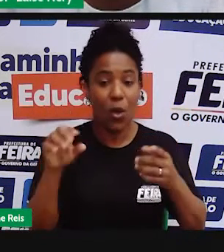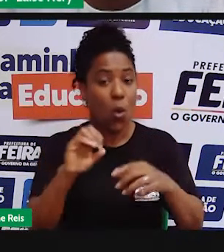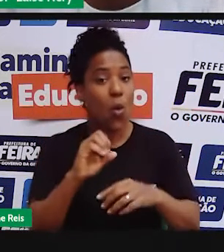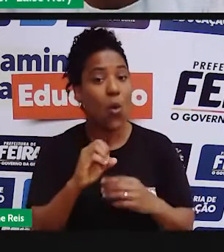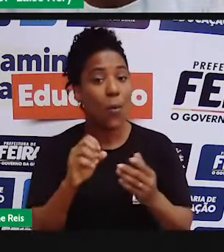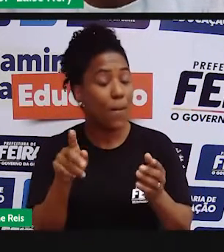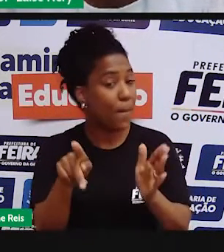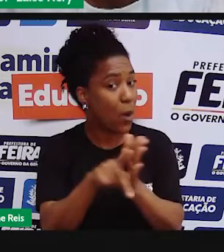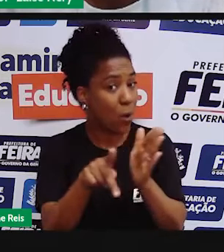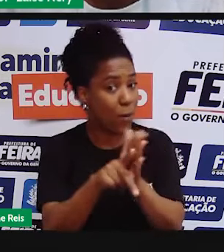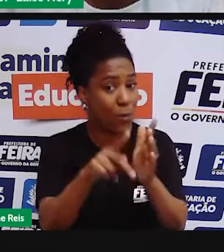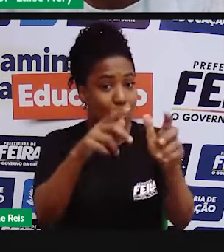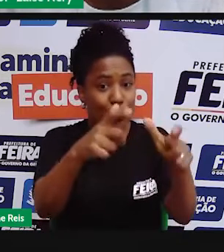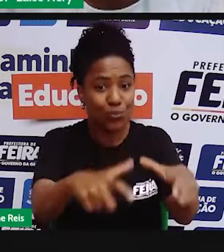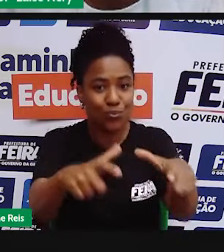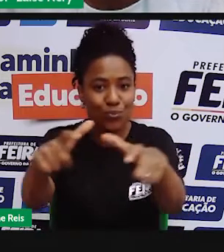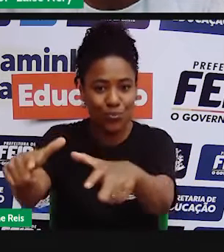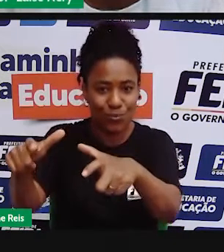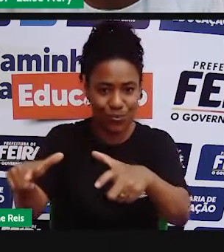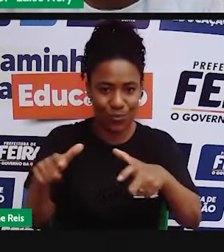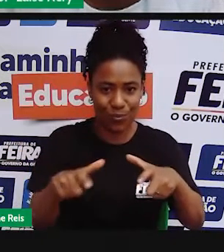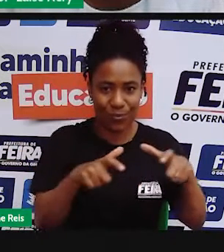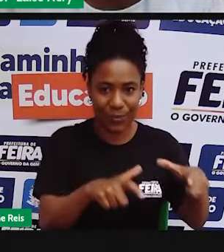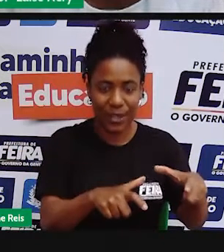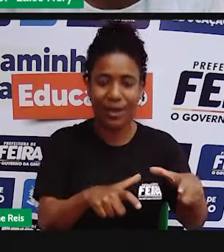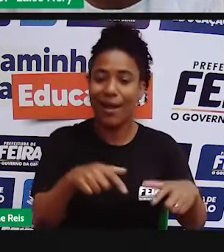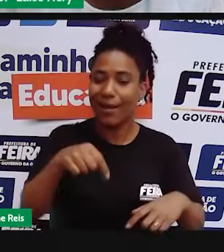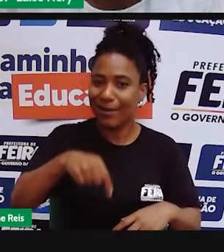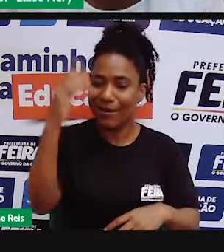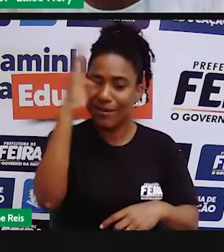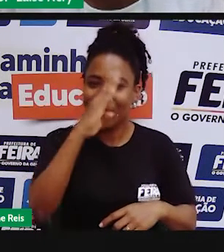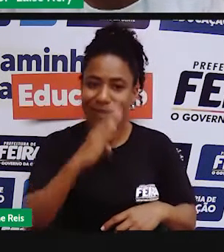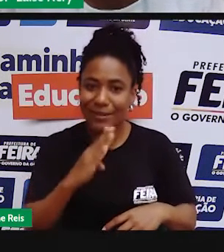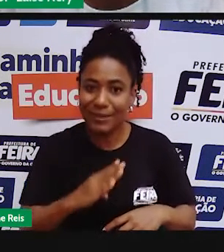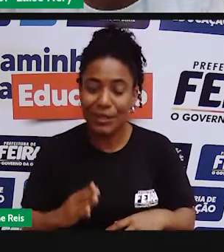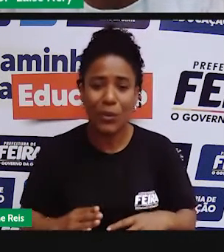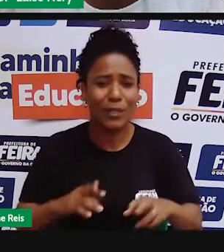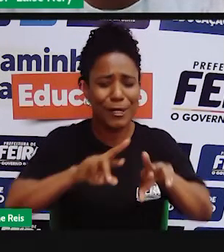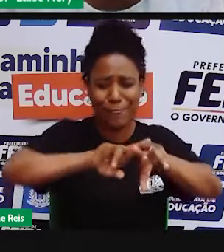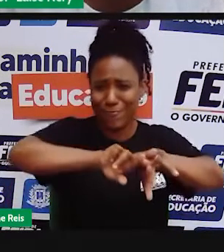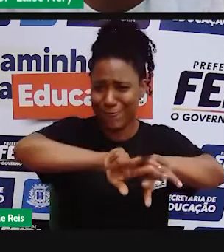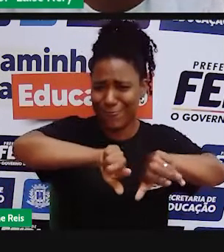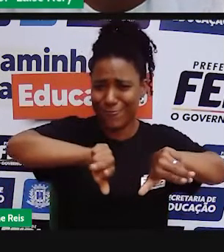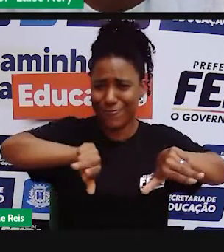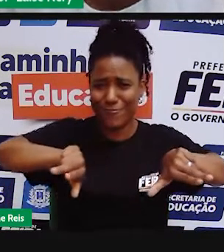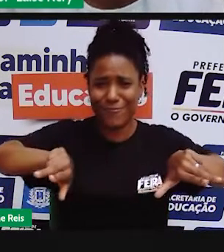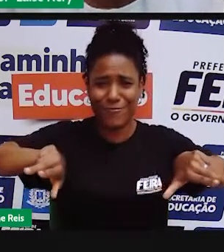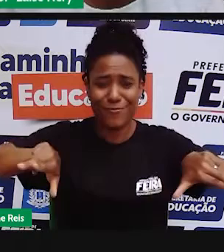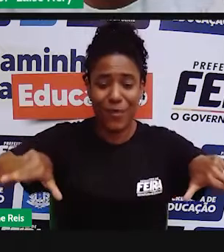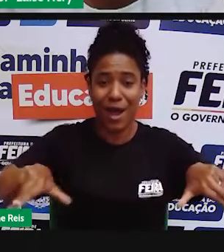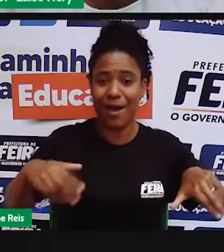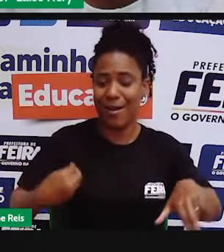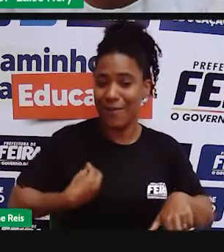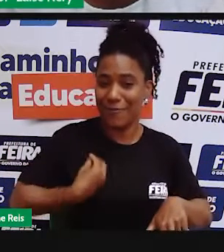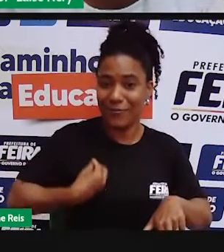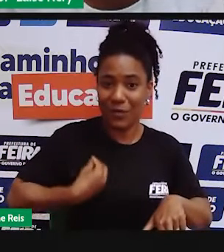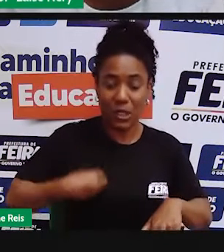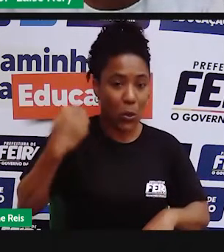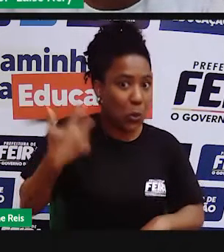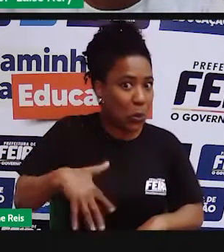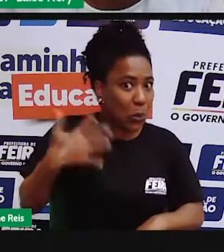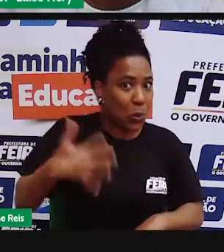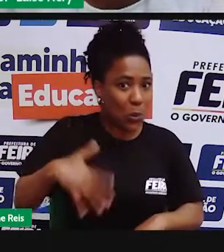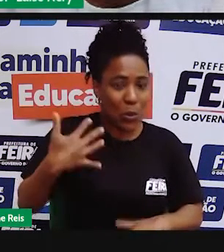bioma. O Brasil, por exemplo, possui a maior biodiversidade do mundo quando o assunto é